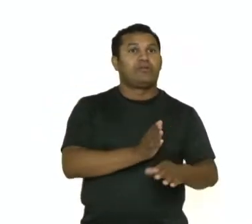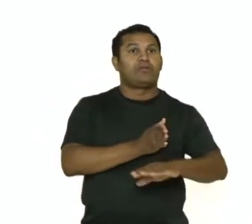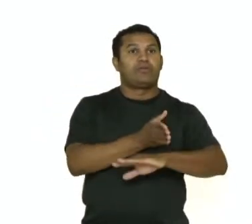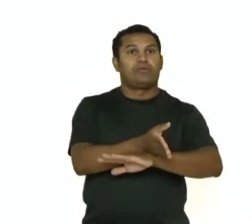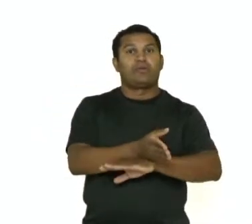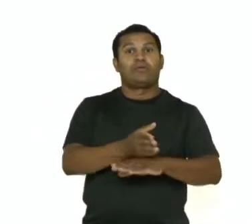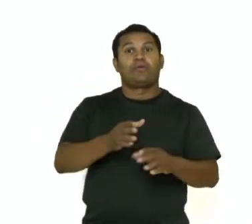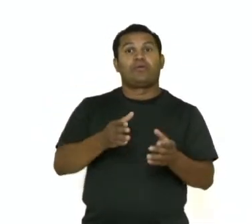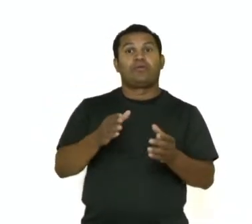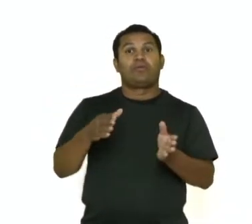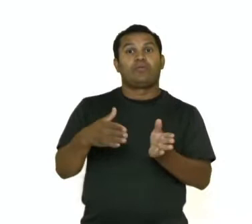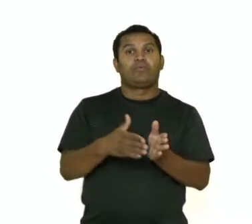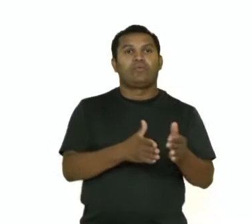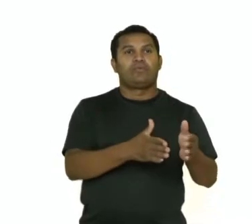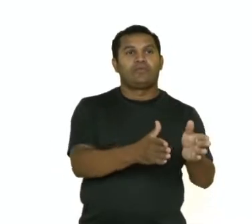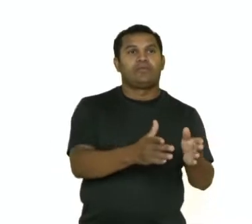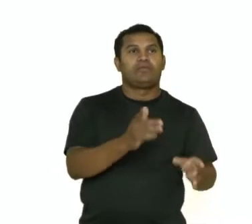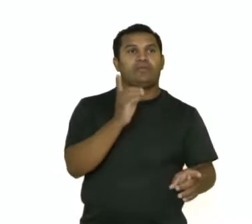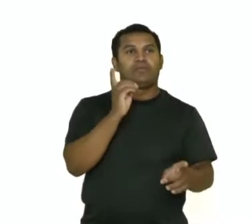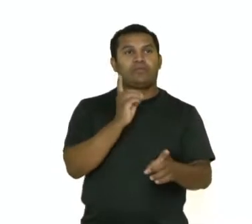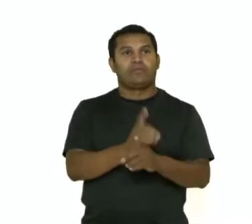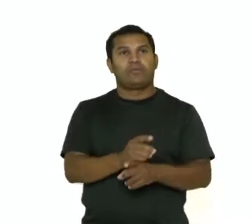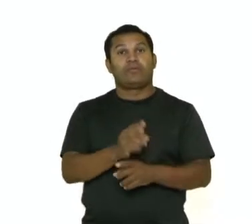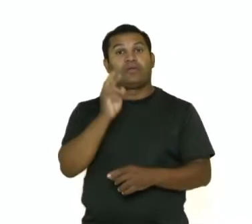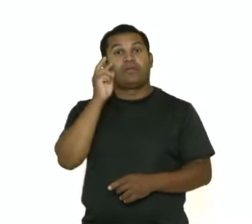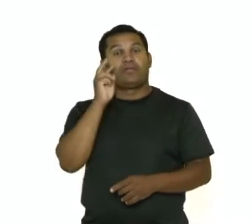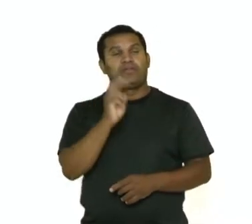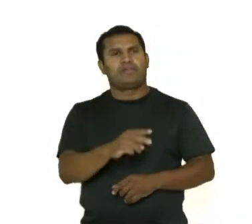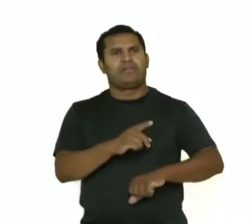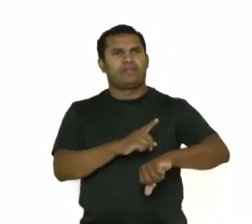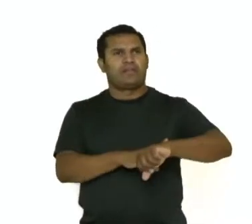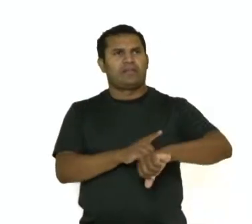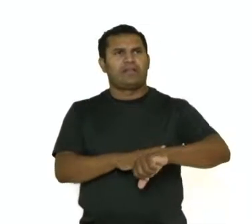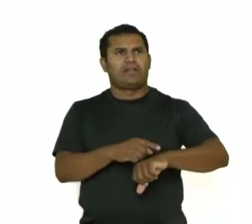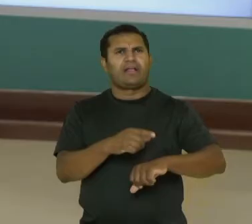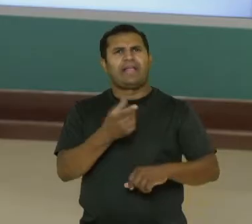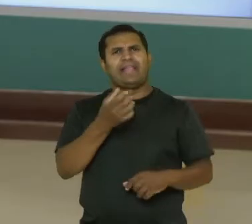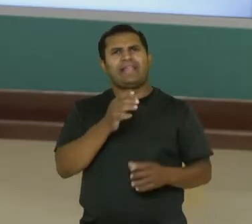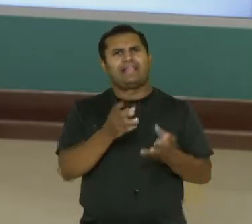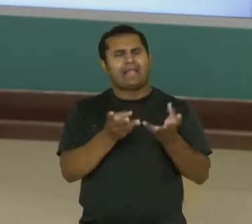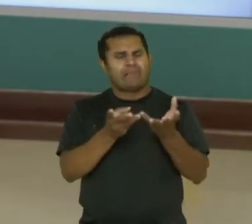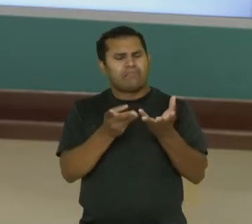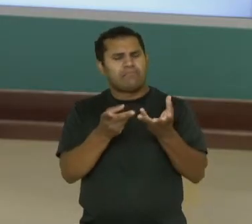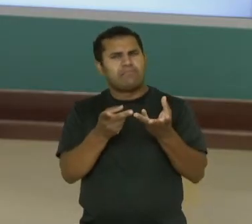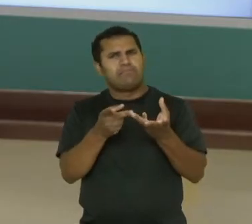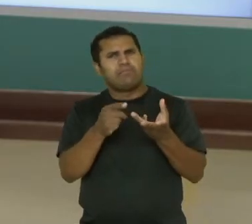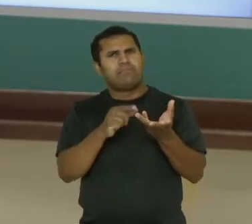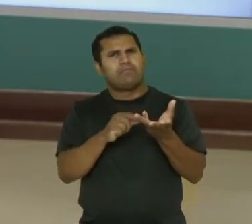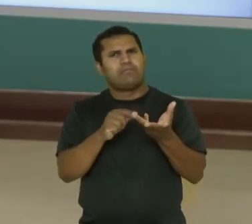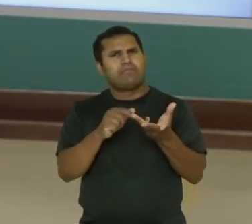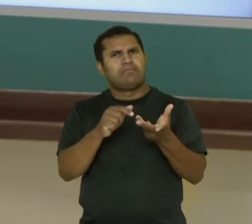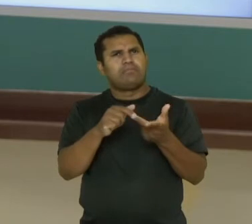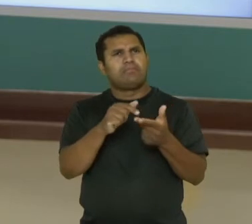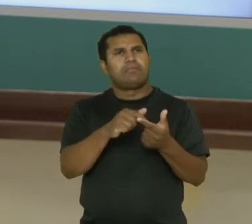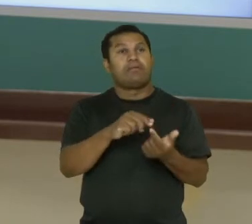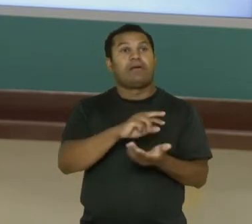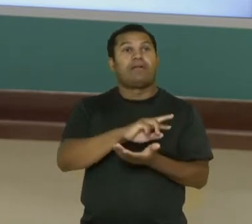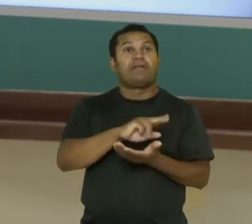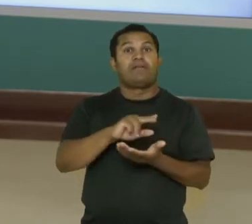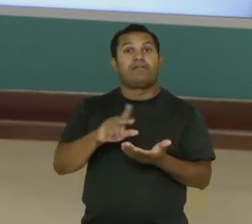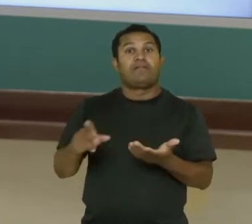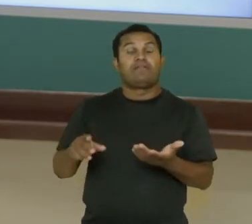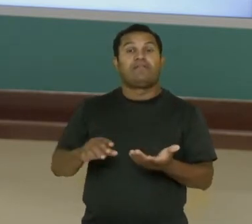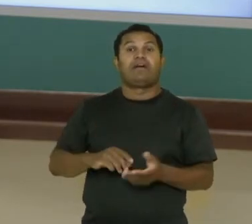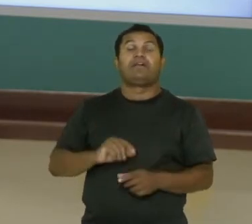esta ancoragem às 10 horas, pouco mais ou menos. Claro, notou o quê? A